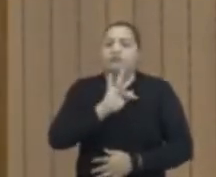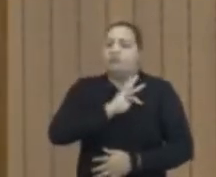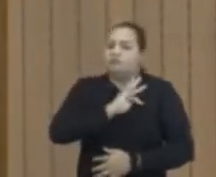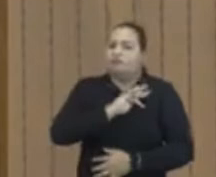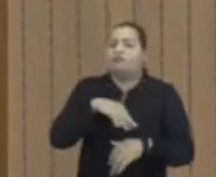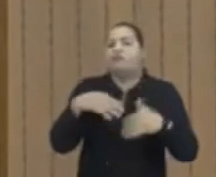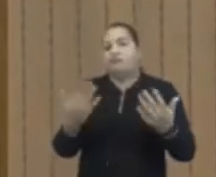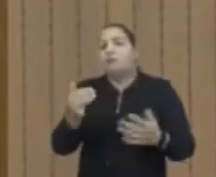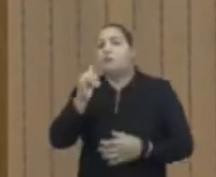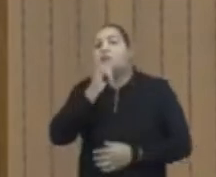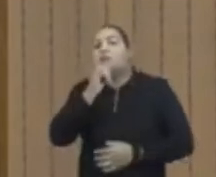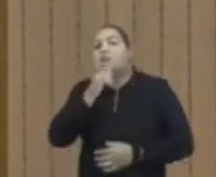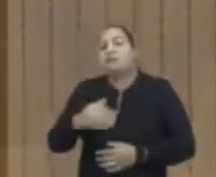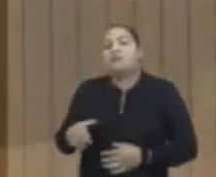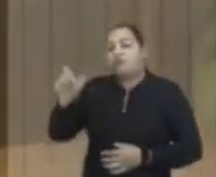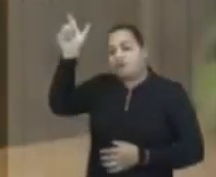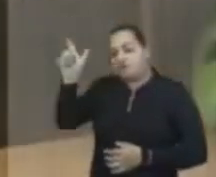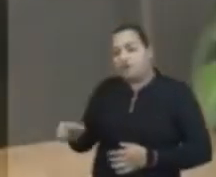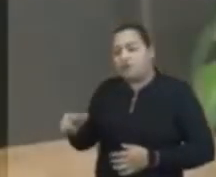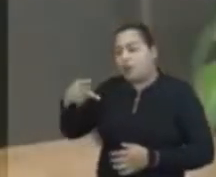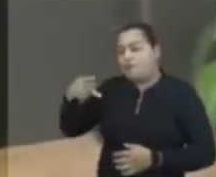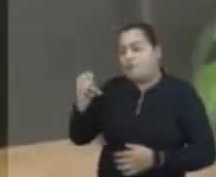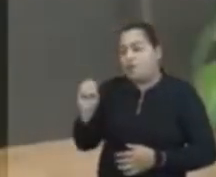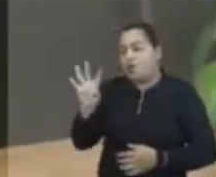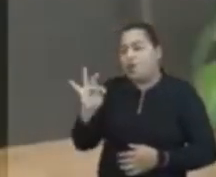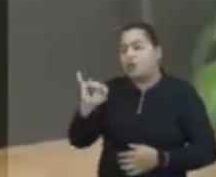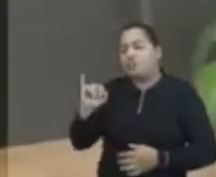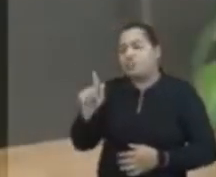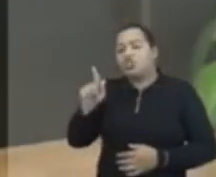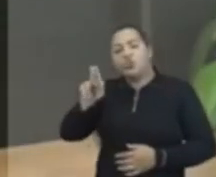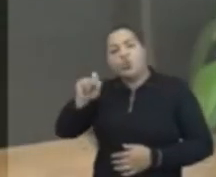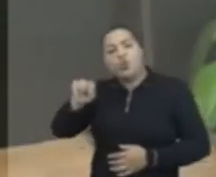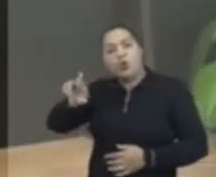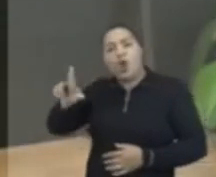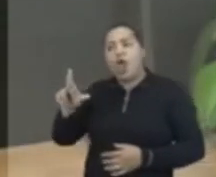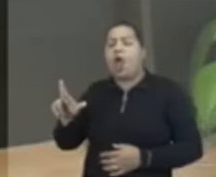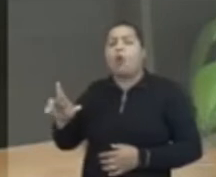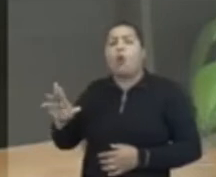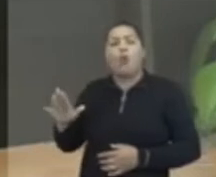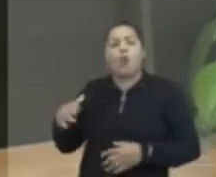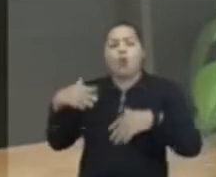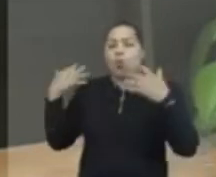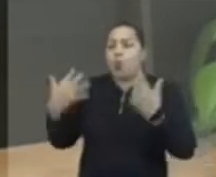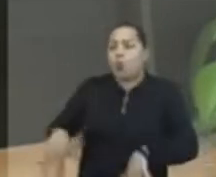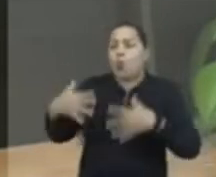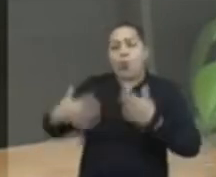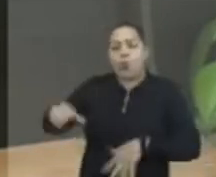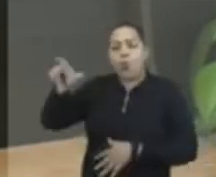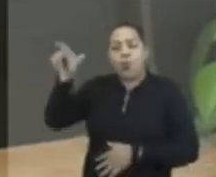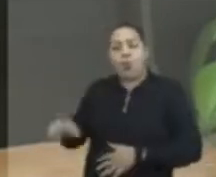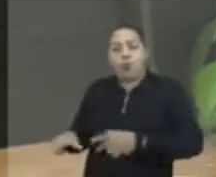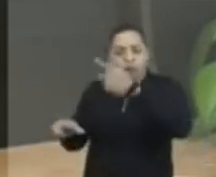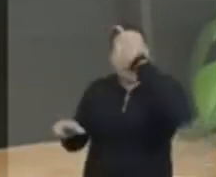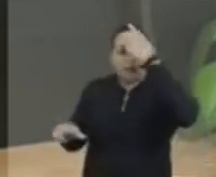por exemplo, o colega Potiguar, que está aqui na sala, além de tamanho de gigante também, que é grande, é um gigante